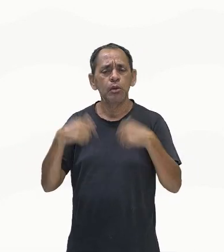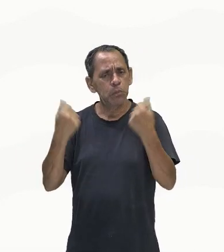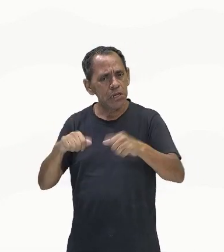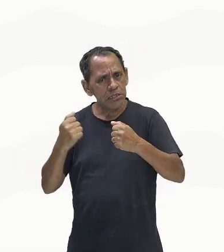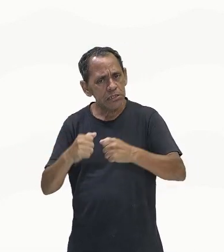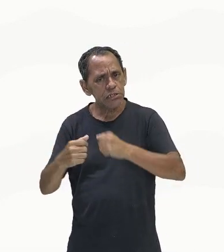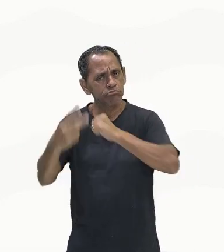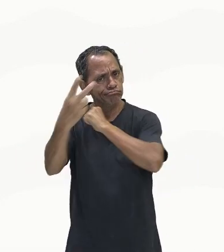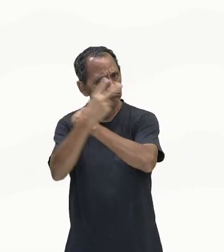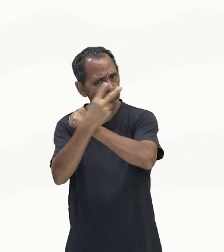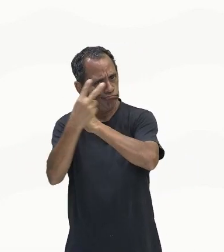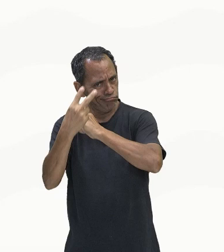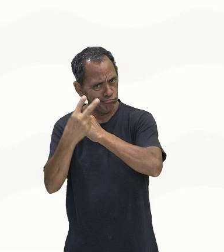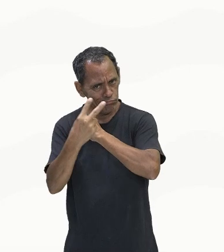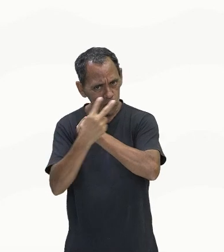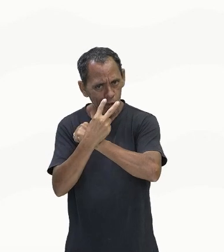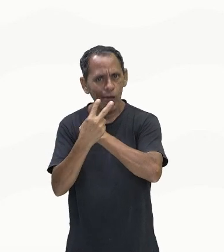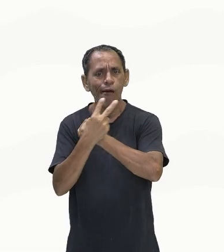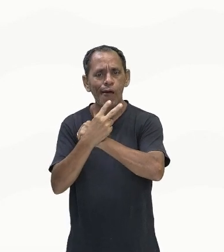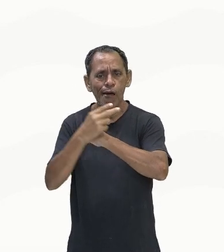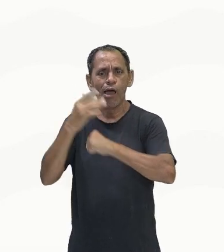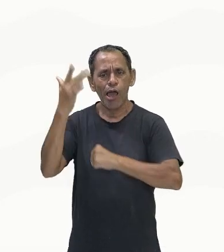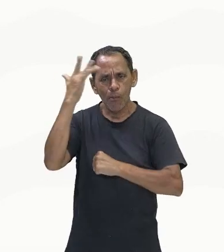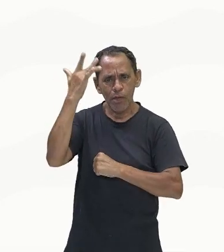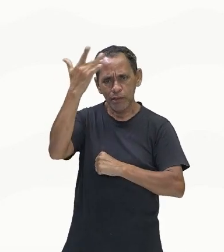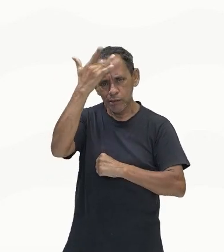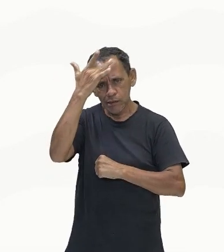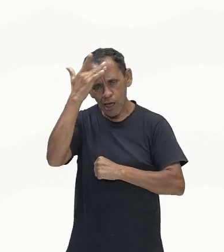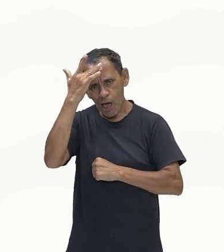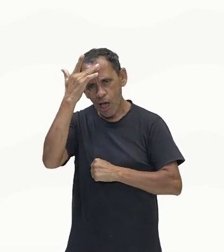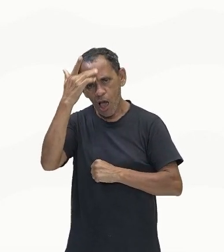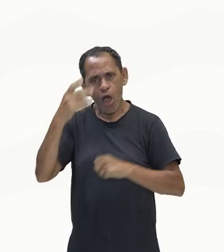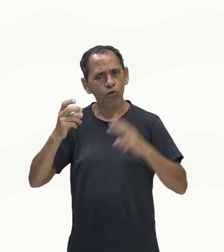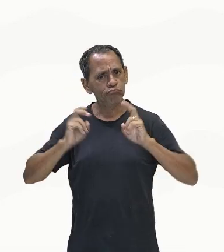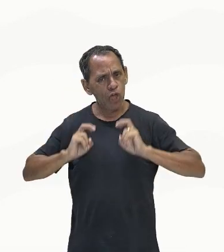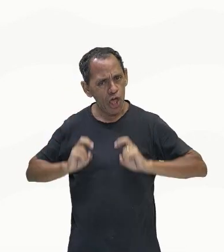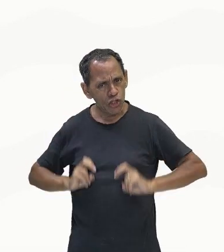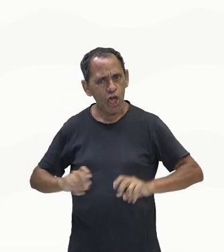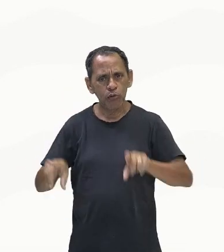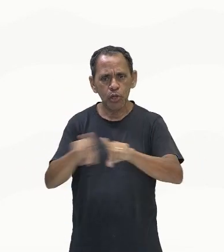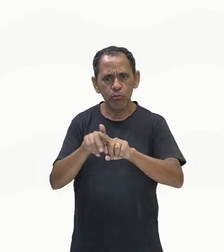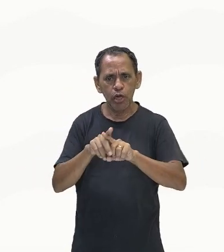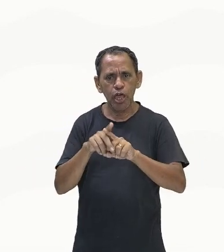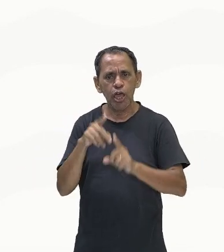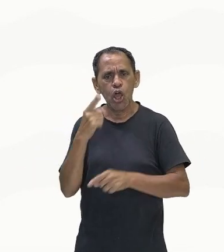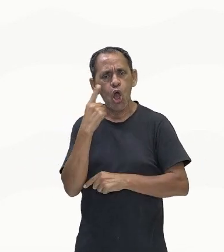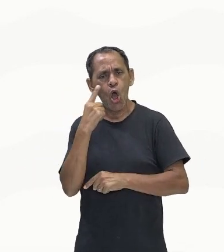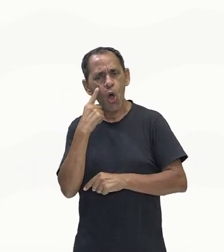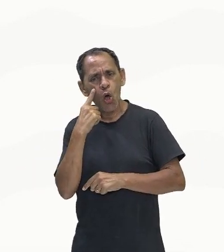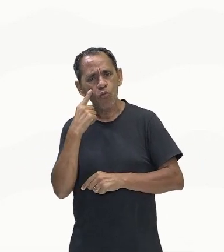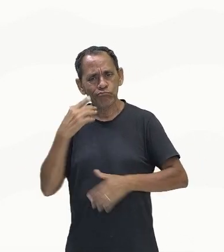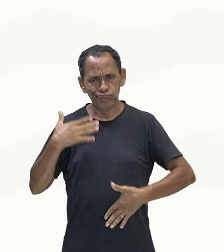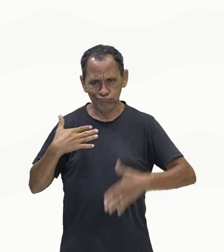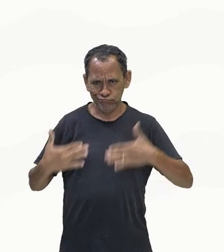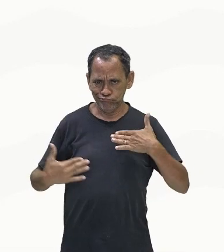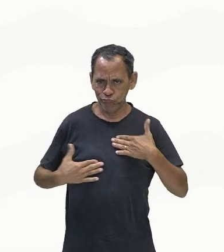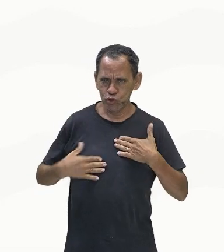saúde física e mental, fazer autoexames, observar o meu organismo, evitar